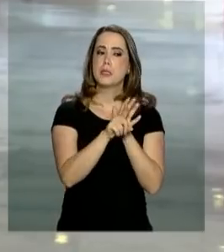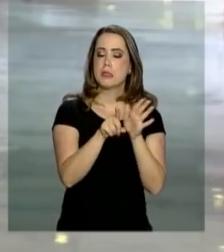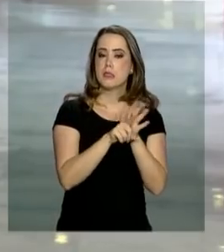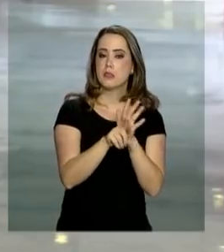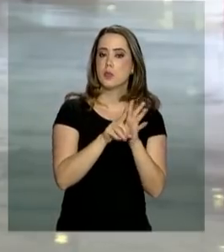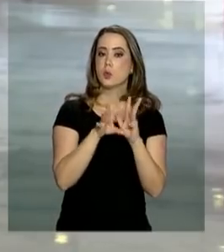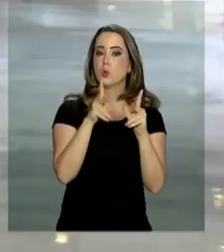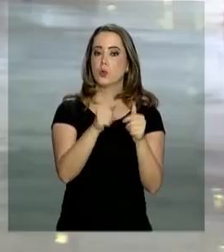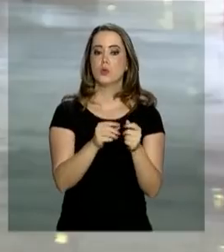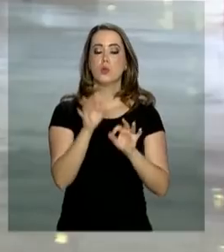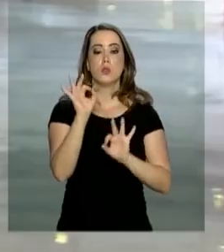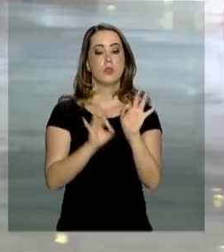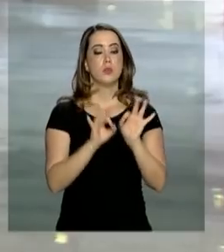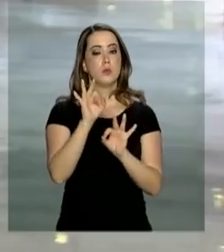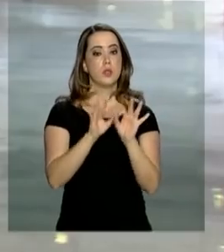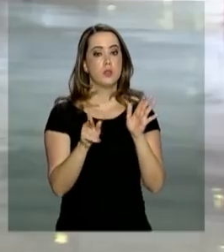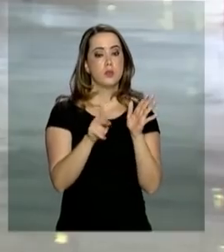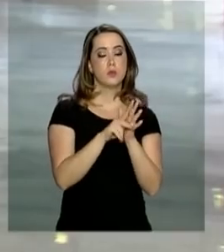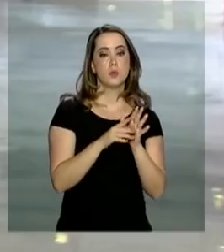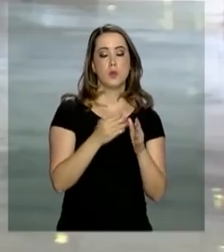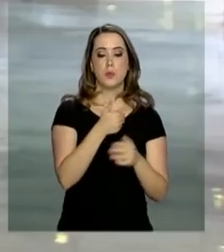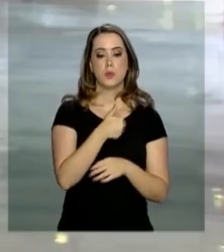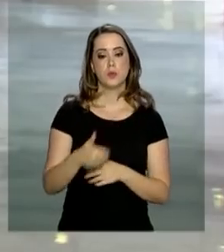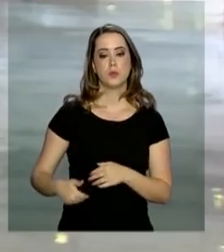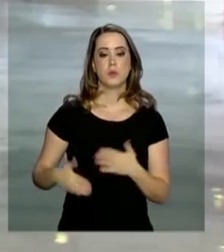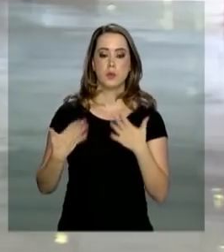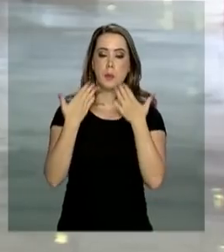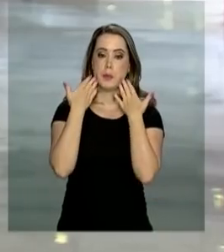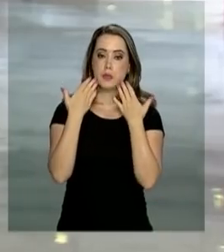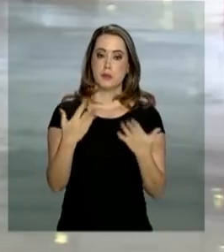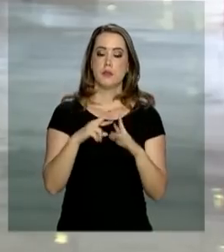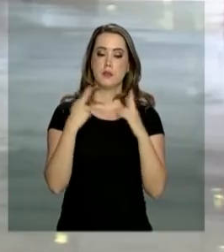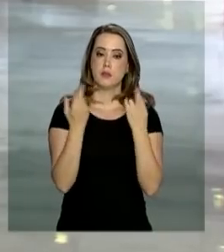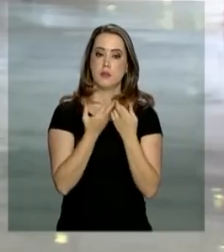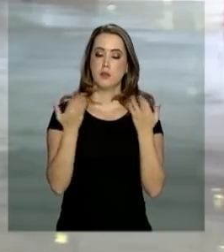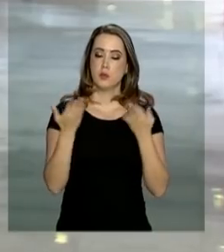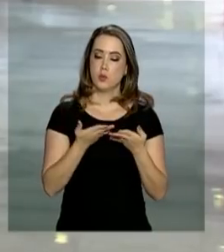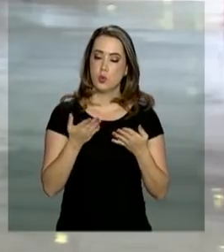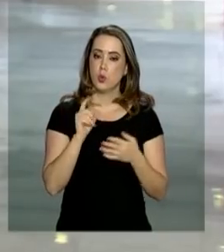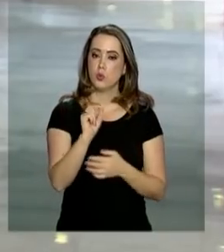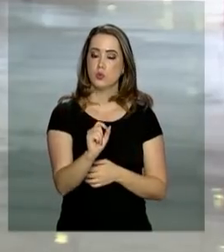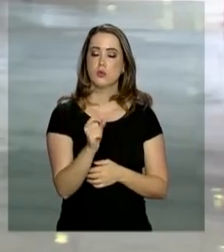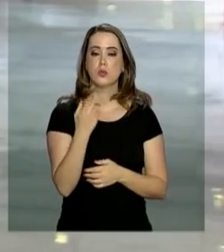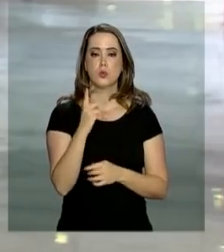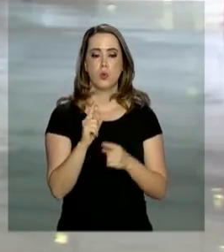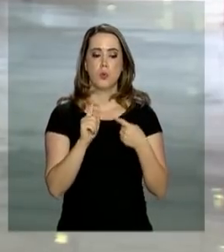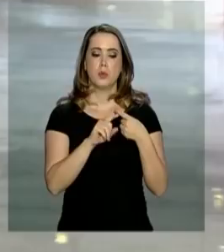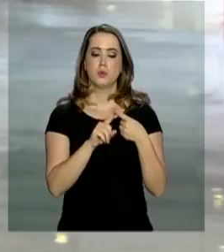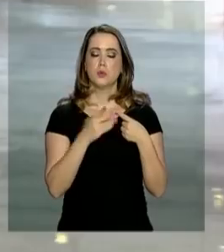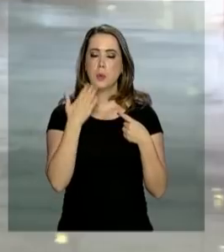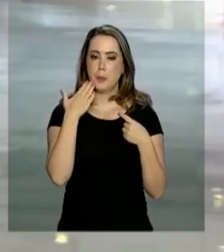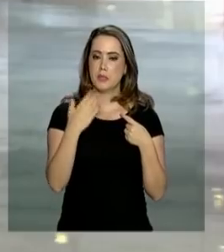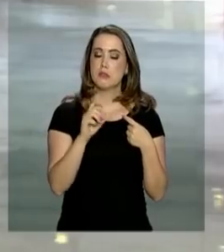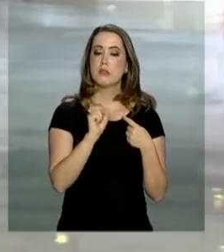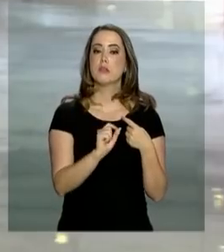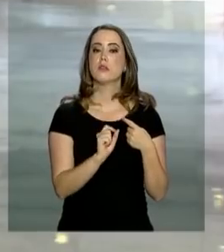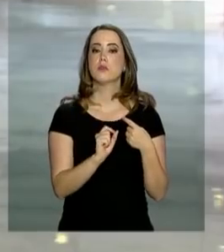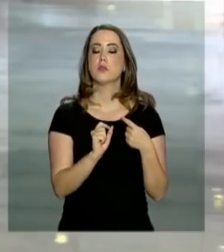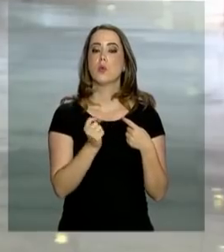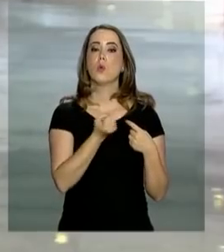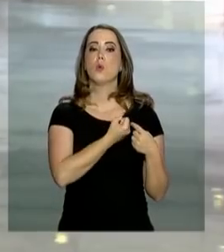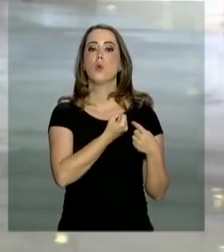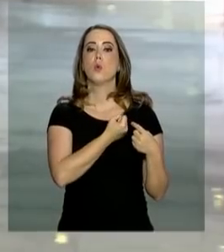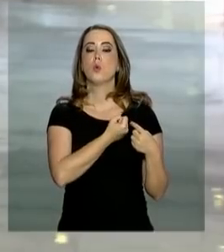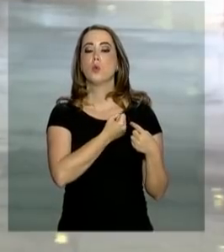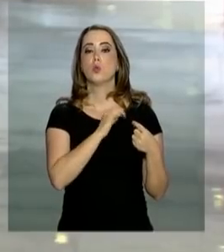levantamentos sobre a estrutura do governo e apresentassem na reunião de hoje. Um dos levantamentos foi sobre a quantidade